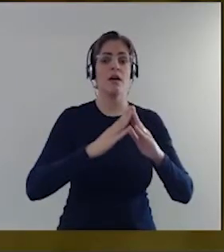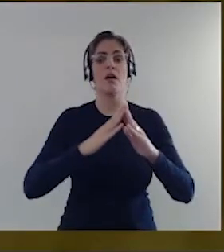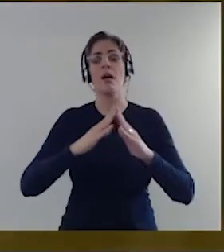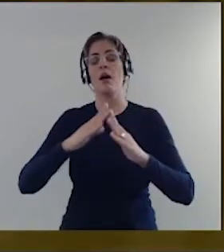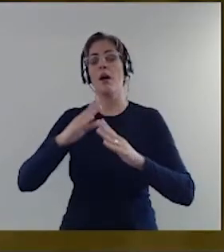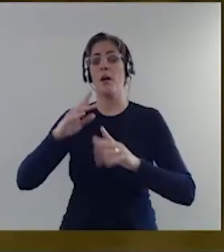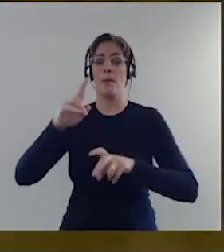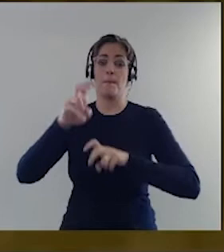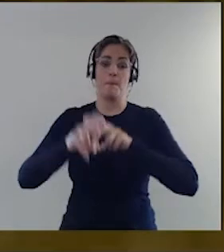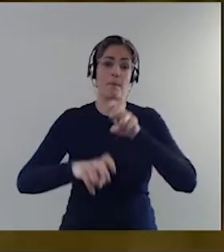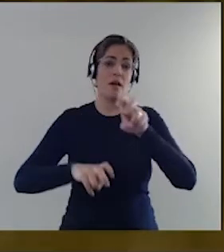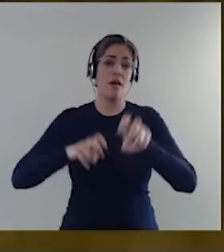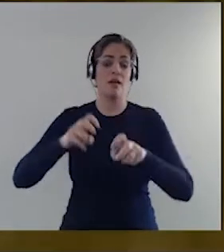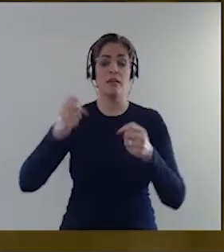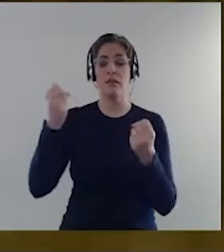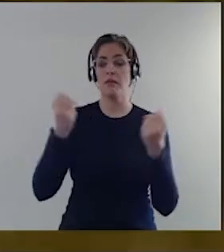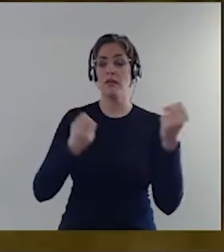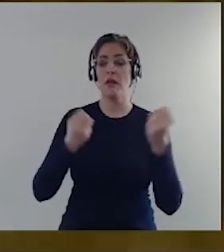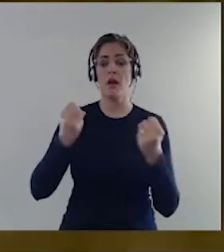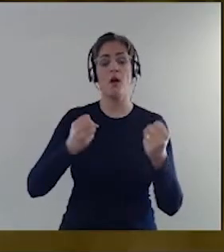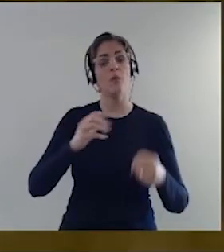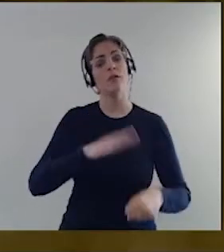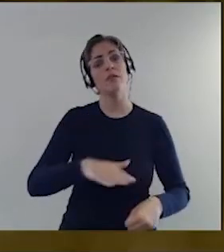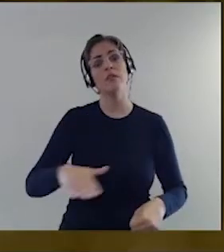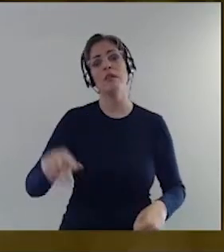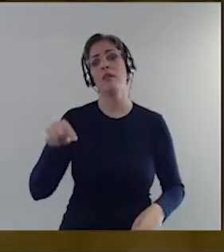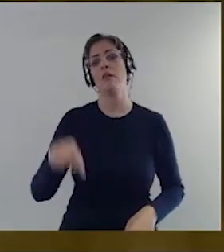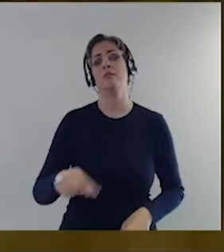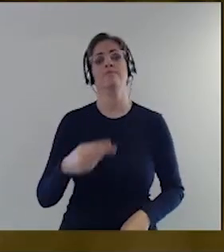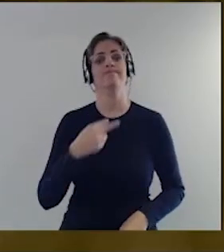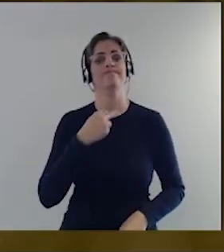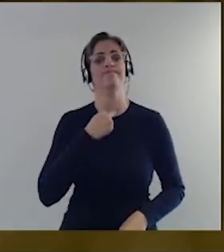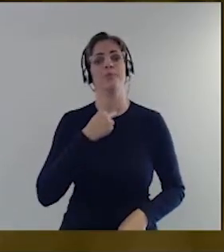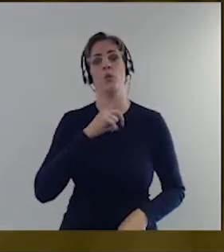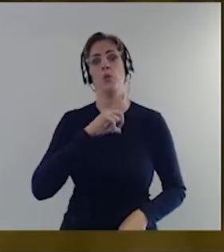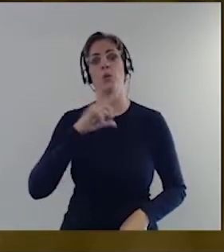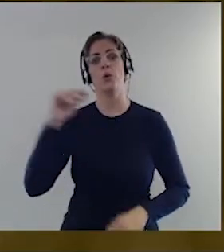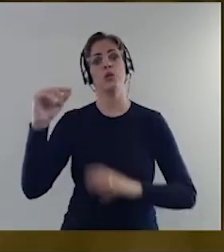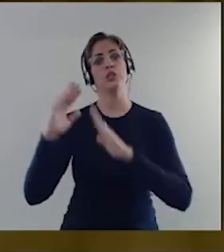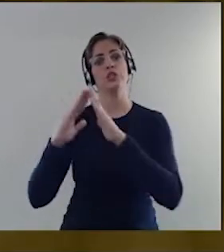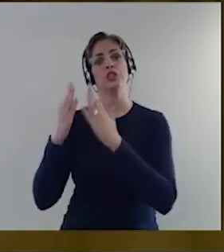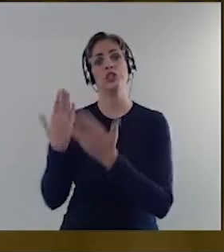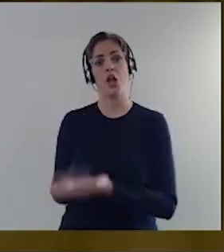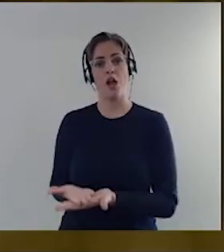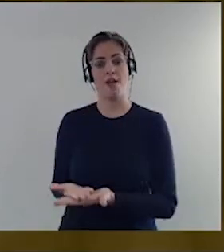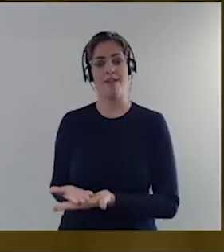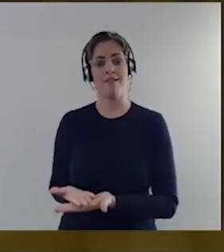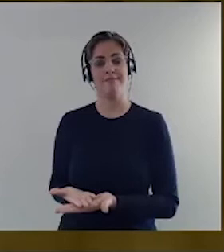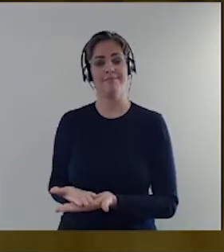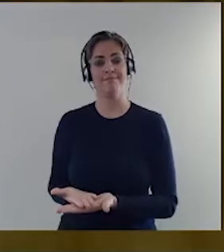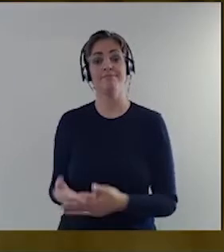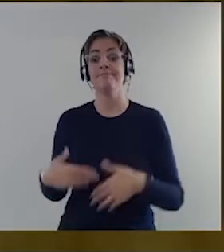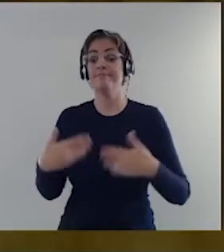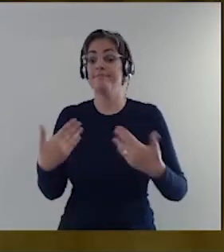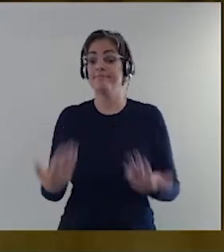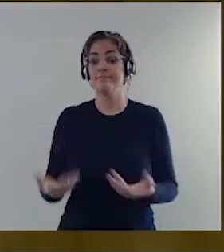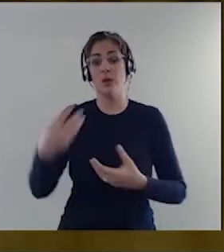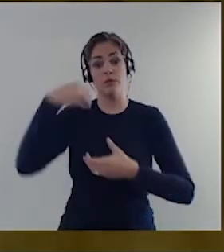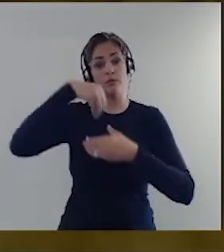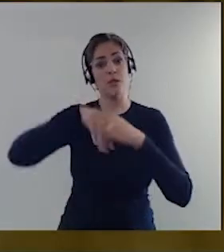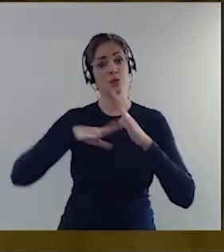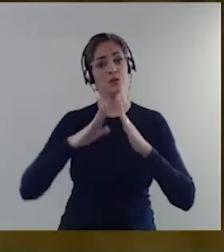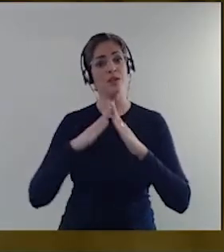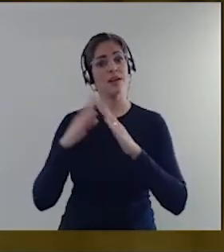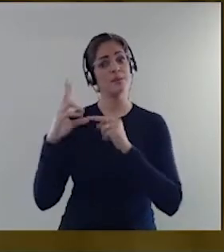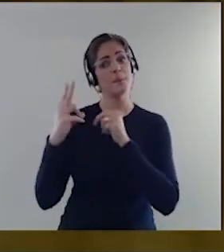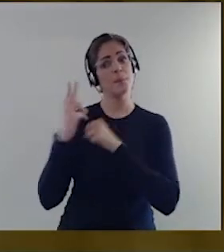nossos carros. As crianças, inclusive, ficaram impedidas de ir à escola. Então, nós ficamos protegidos em